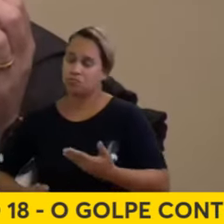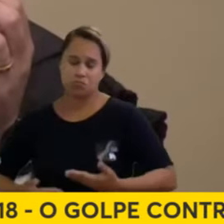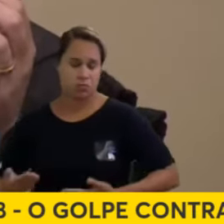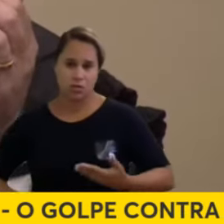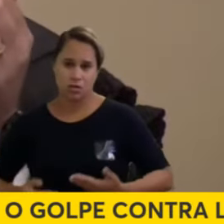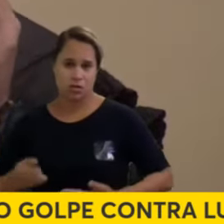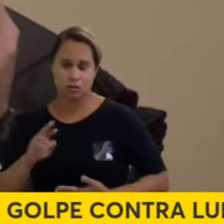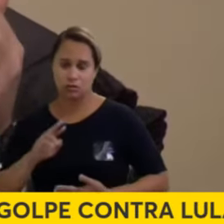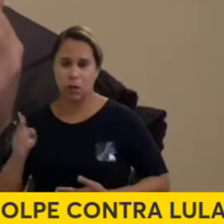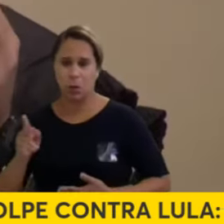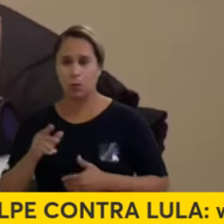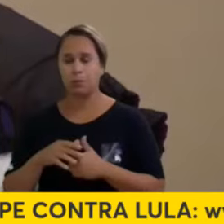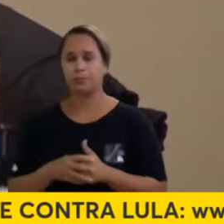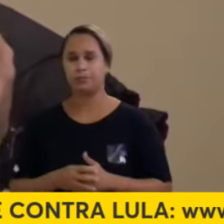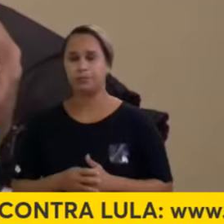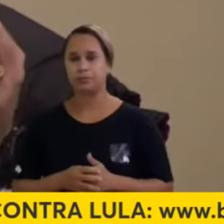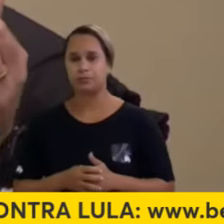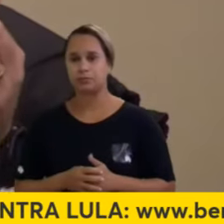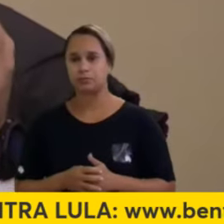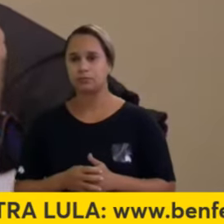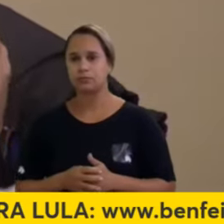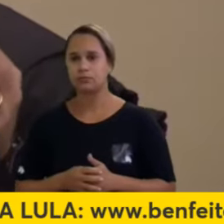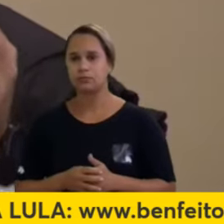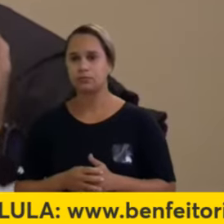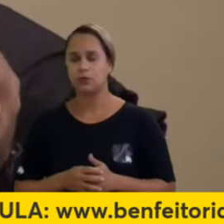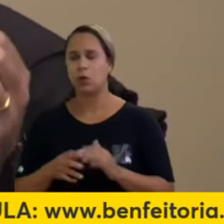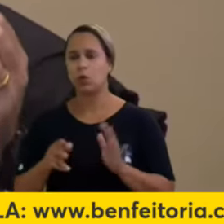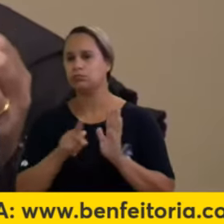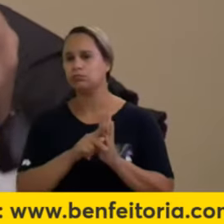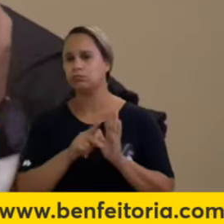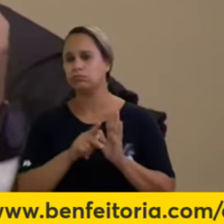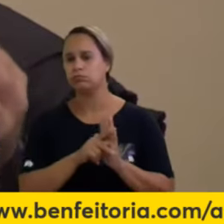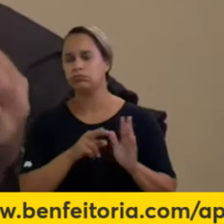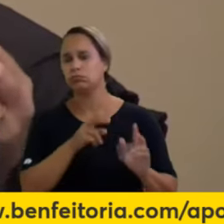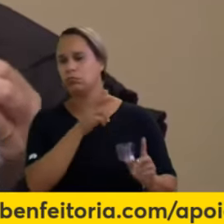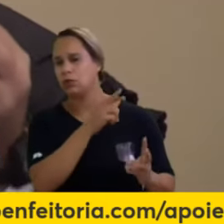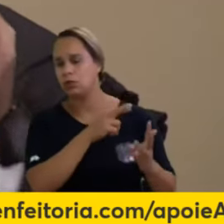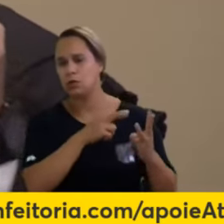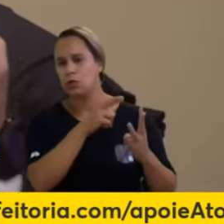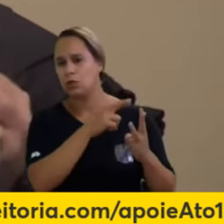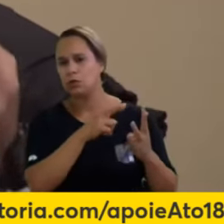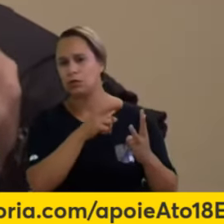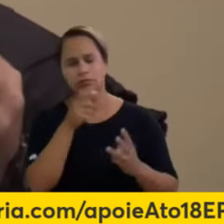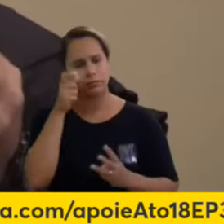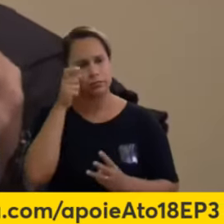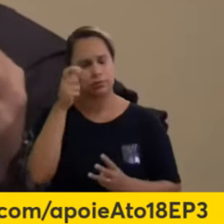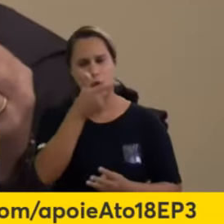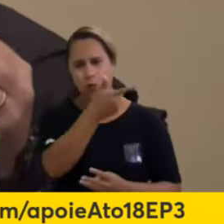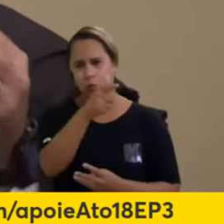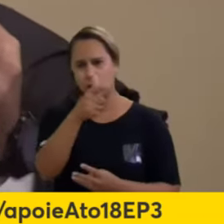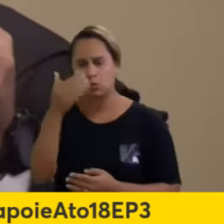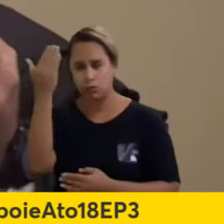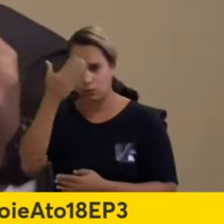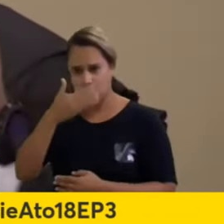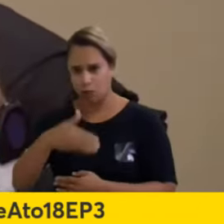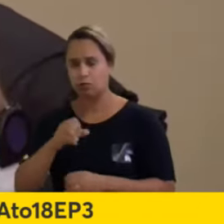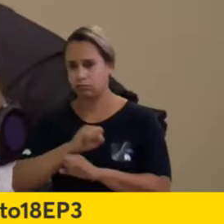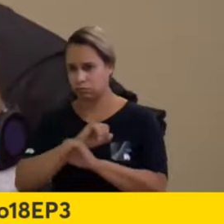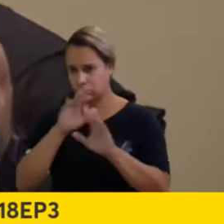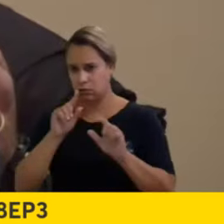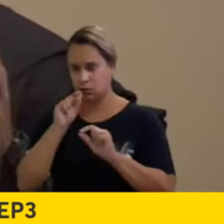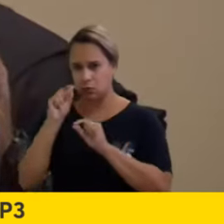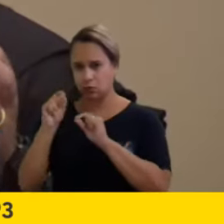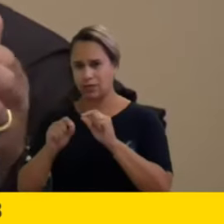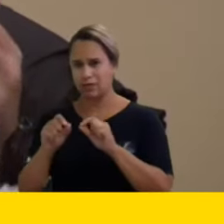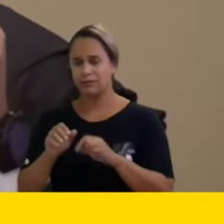candidato Além disso como os próprios investig Anes não demonstraram interesse na produção de outras provas isso tem que ficar bem claro no que se inclui quebras